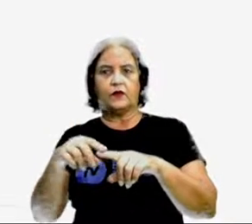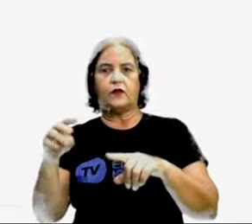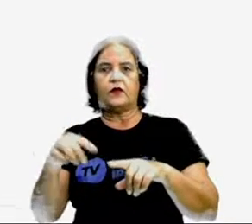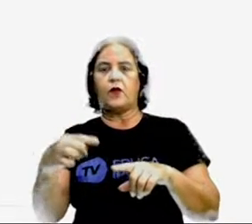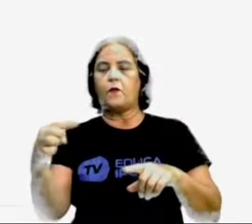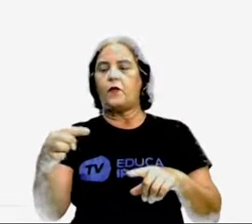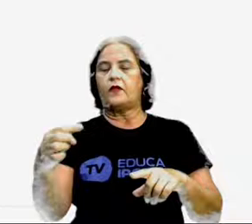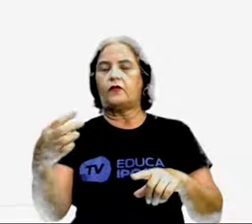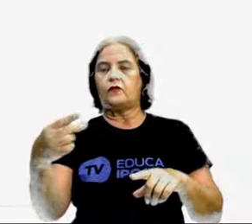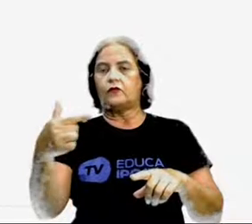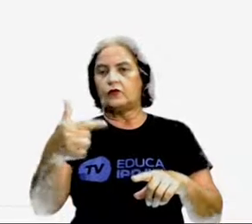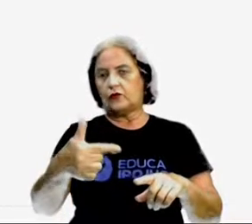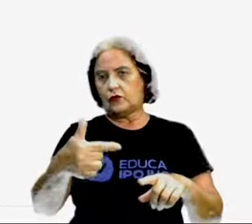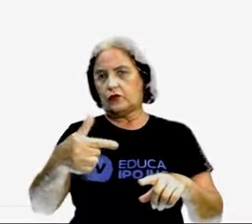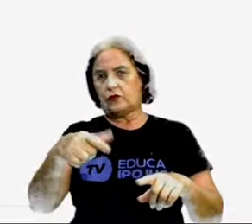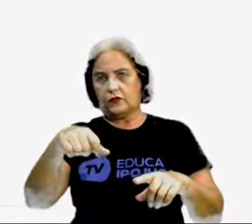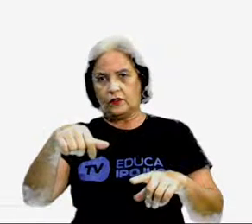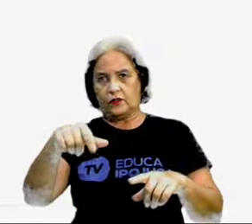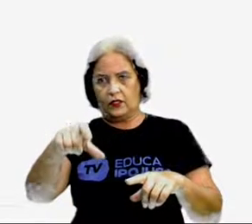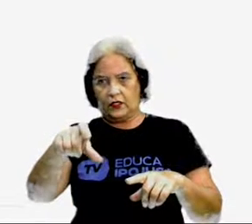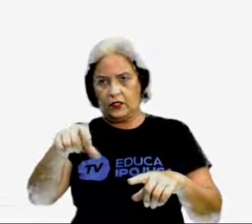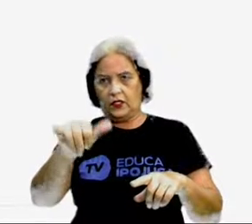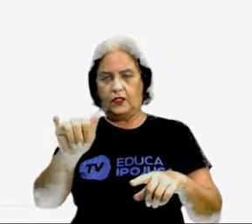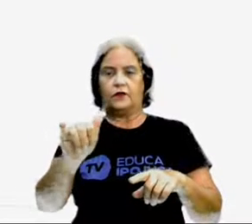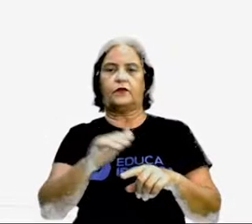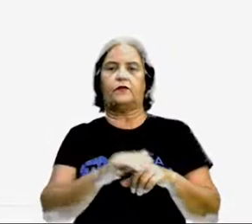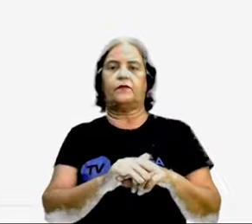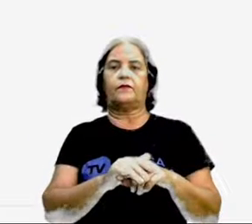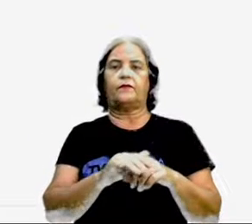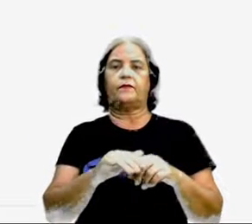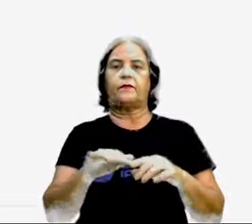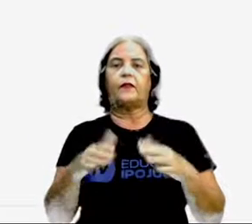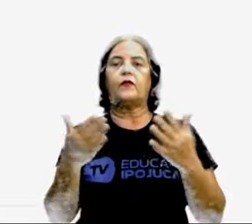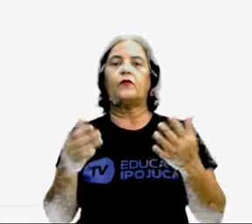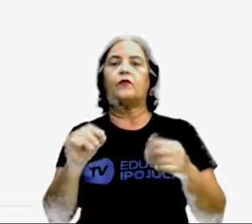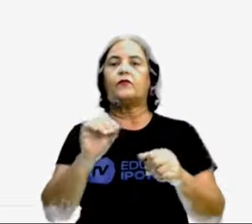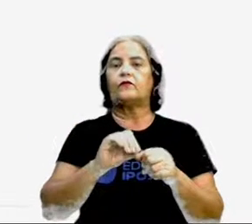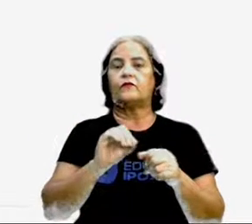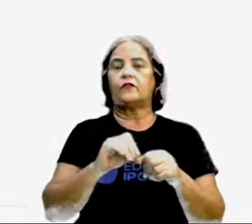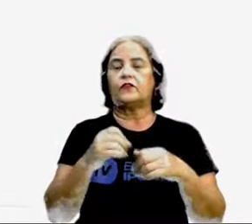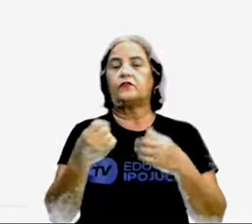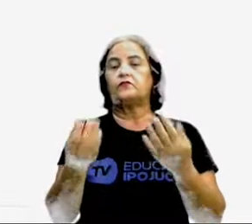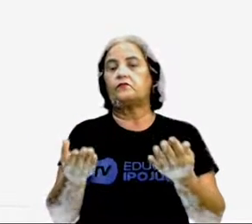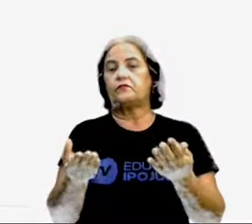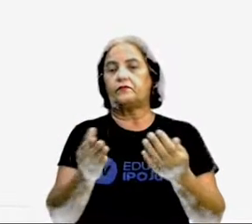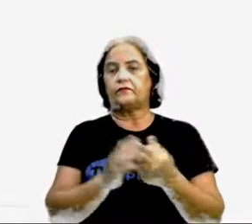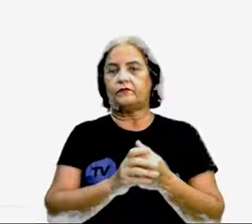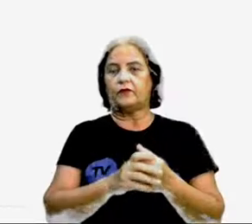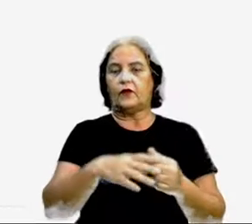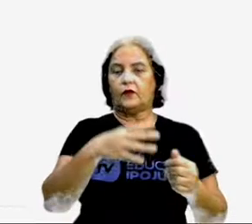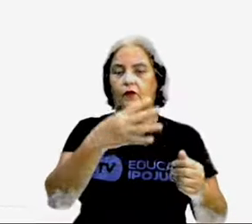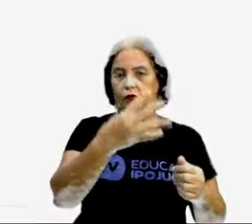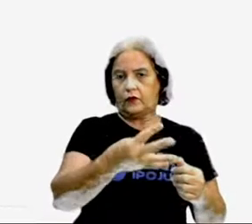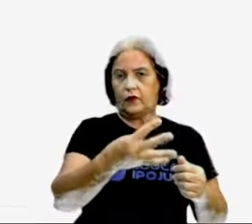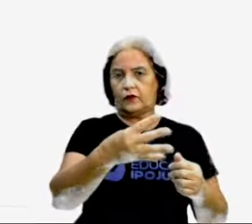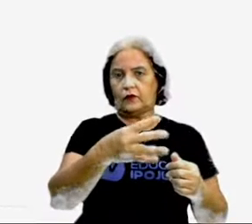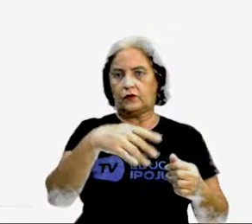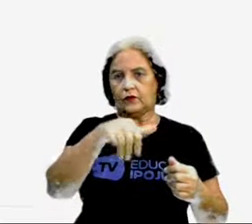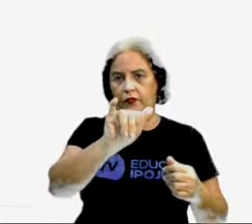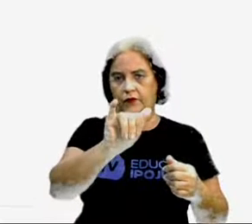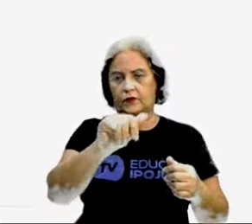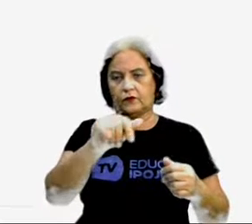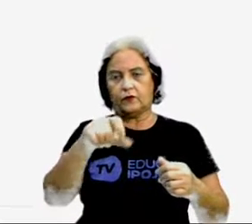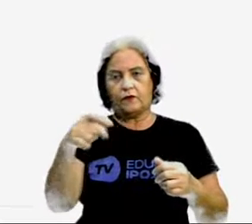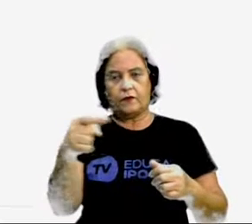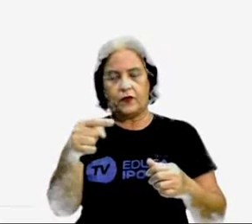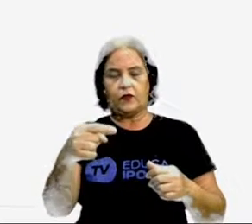igual a 22. Como é que faz agora com a equação do primeiro grau comum? Você vai fazer 4y menos